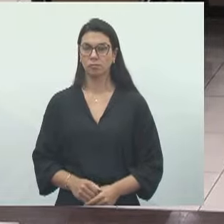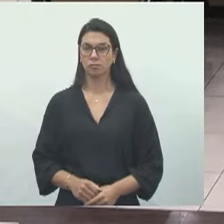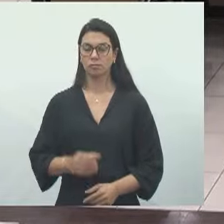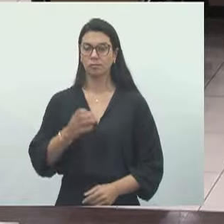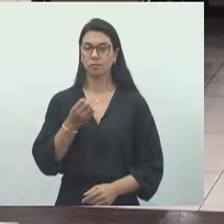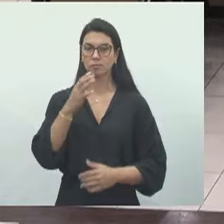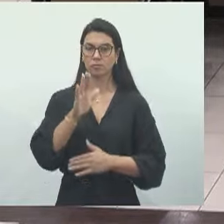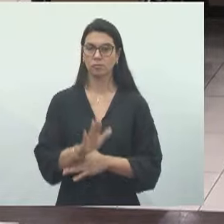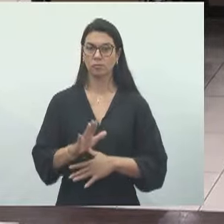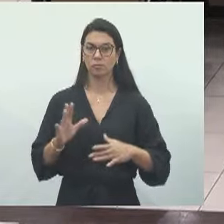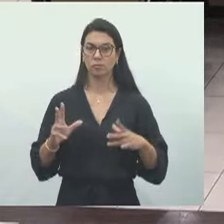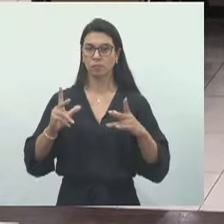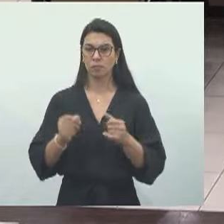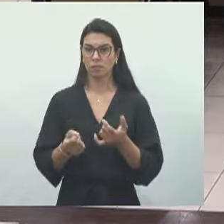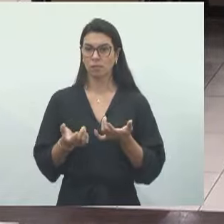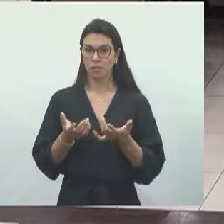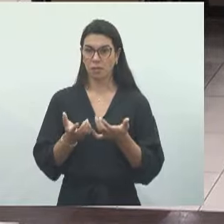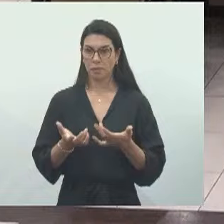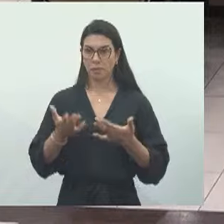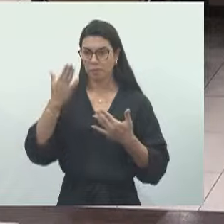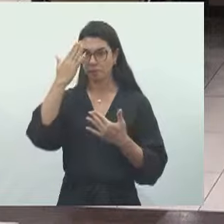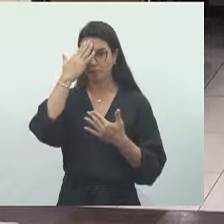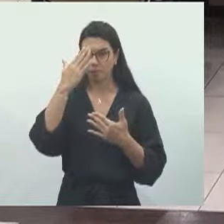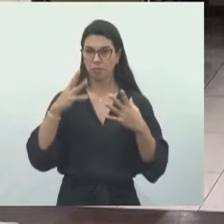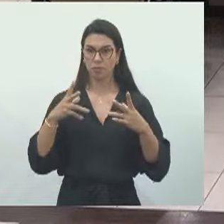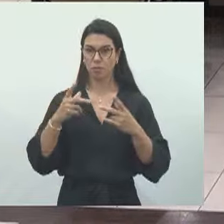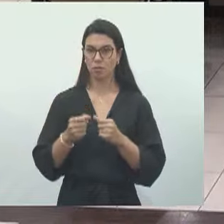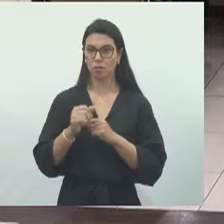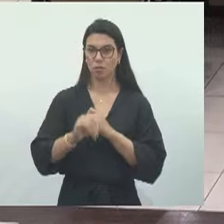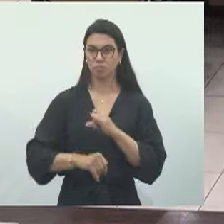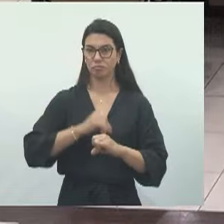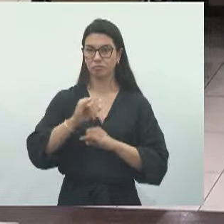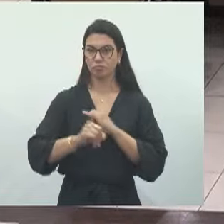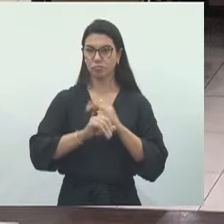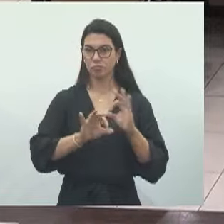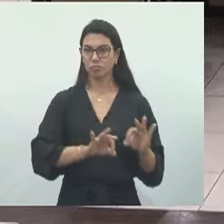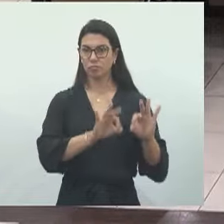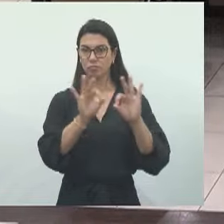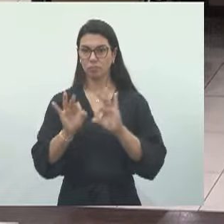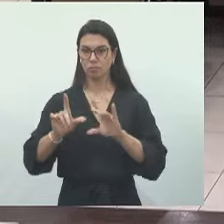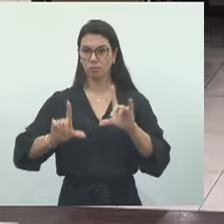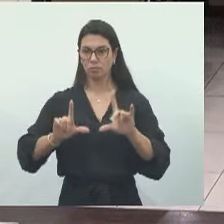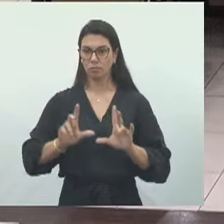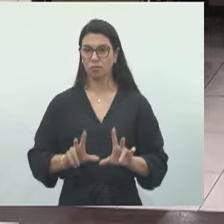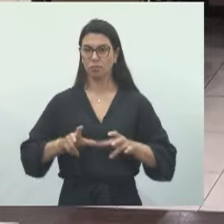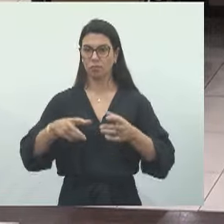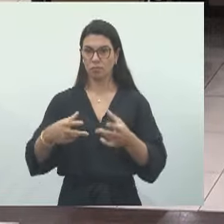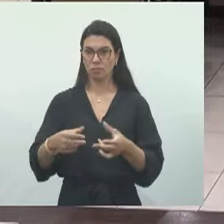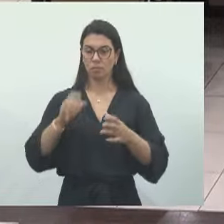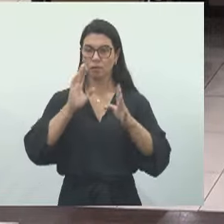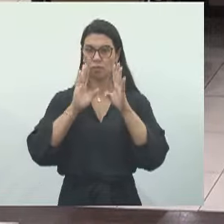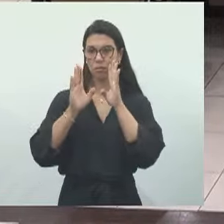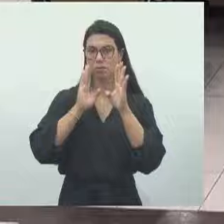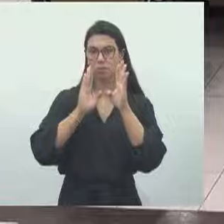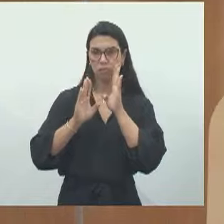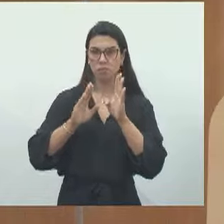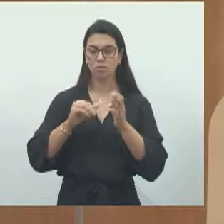Uma boa tarde a todos. Quero aqui cumprimentar a todo que nos assiste ao vivo pela TV Câmara, os internautas, no